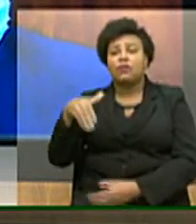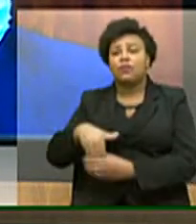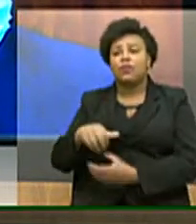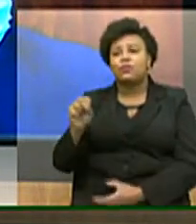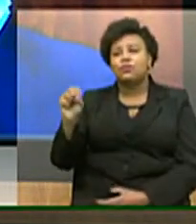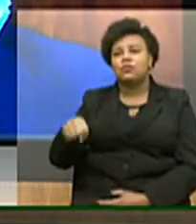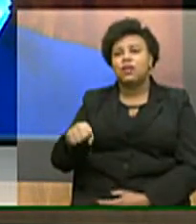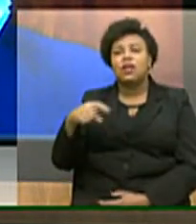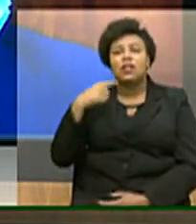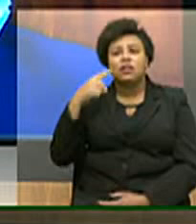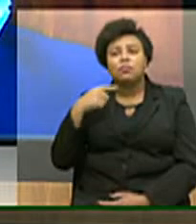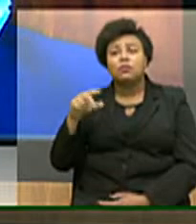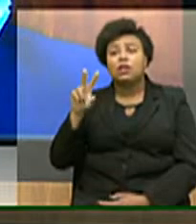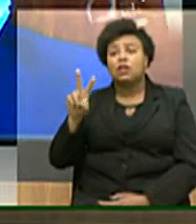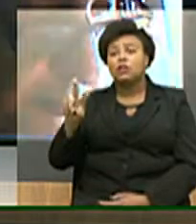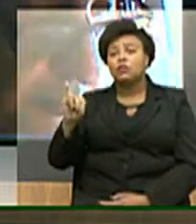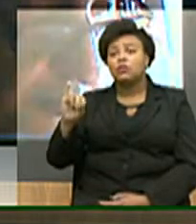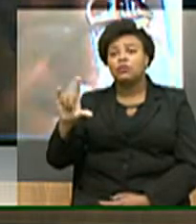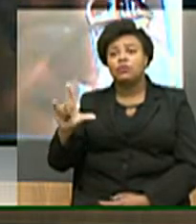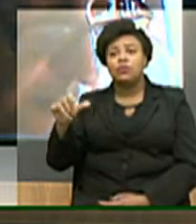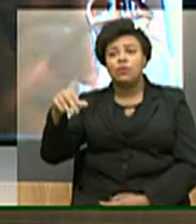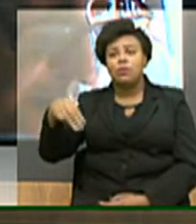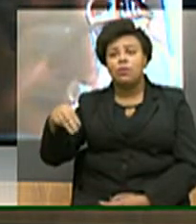presidente. Deputado Vilmar Zanquim.